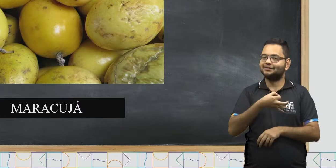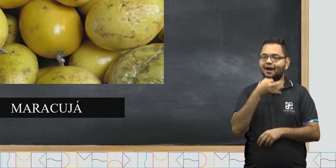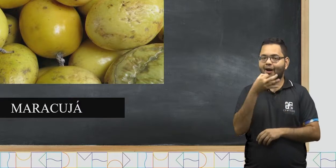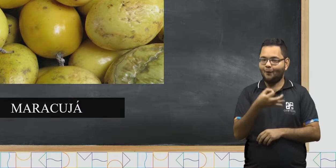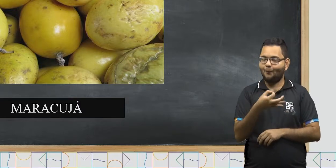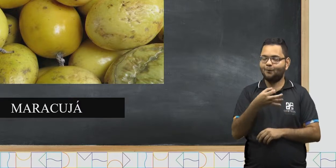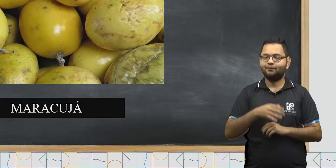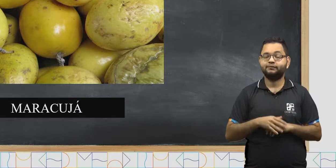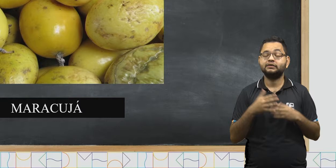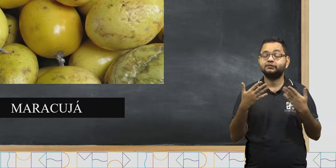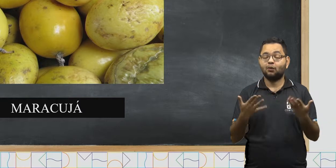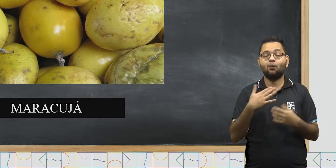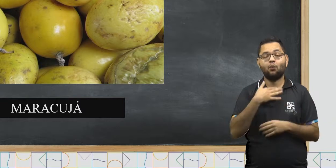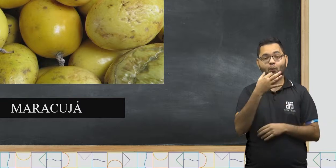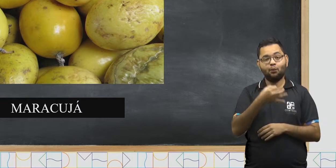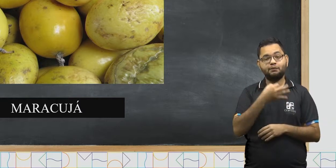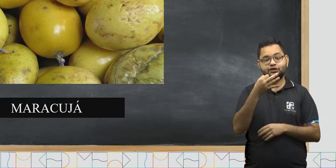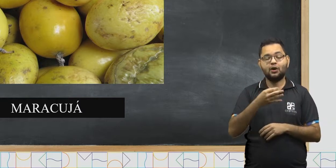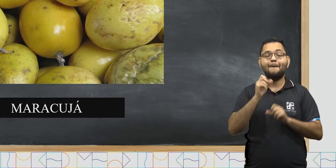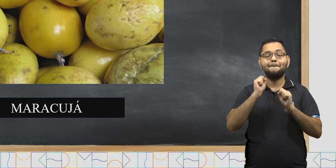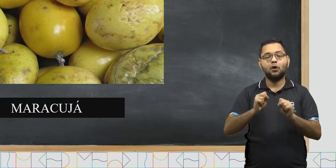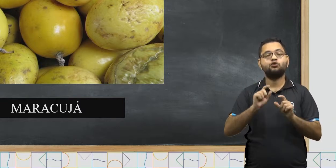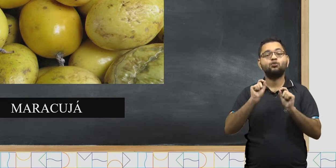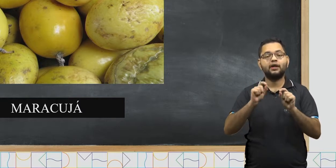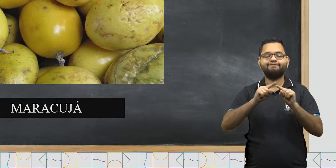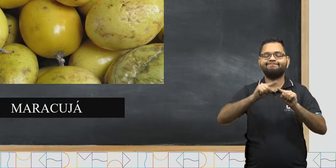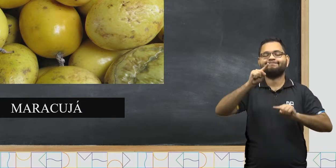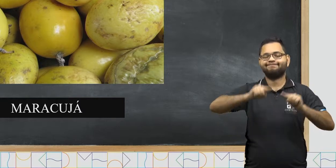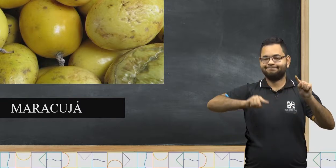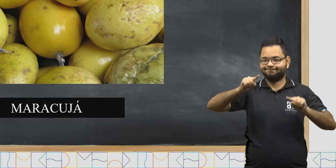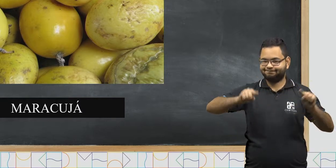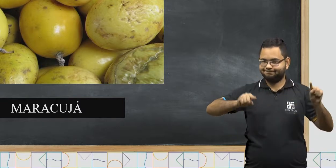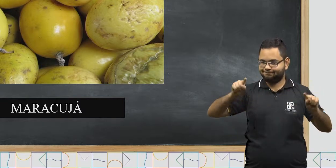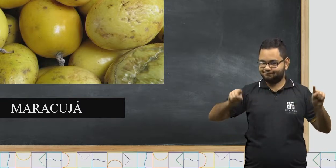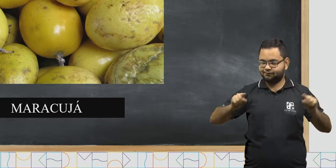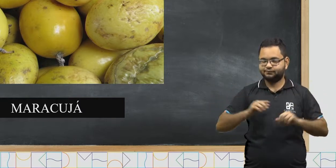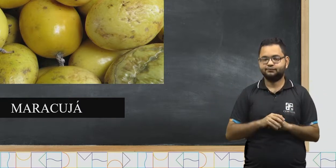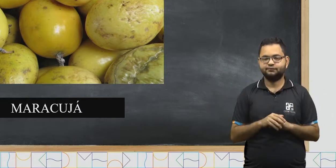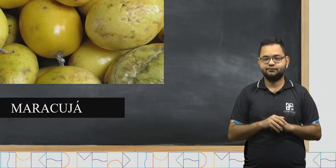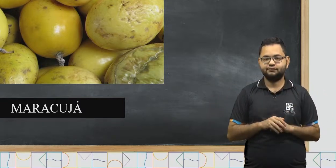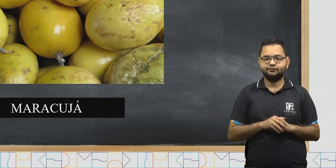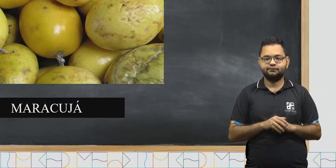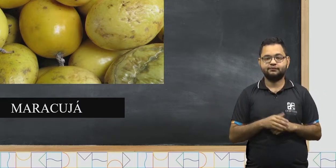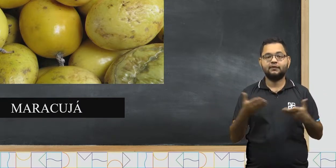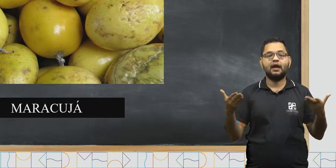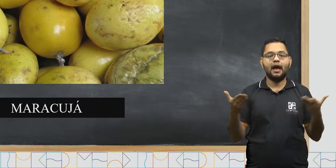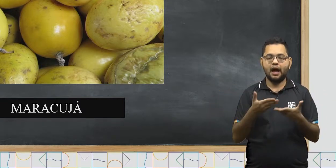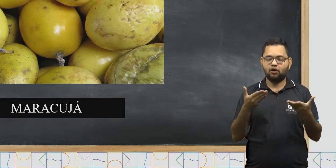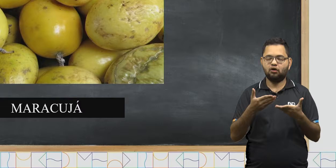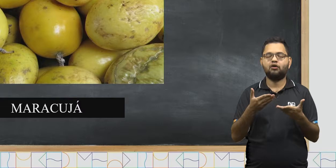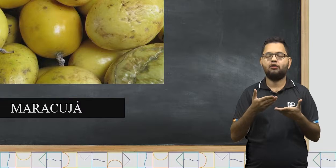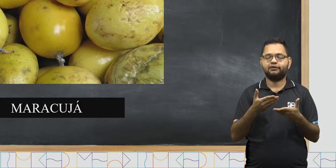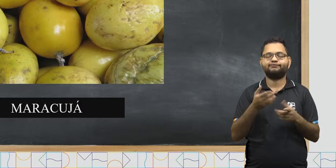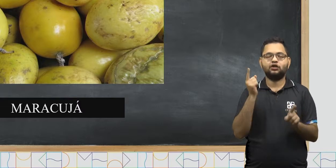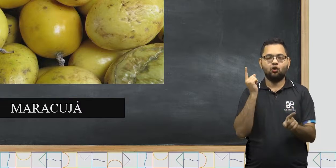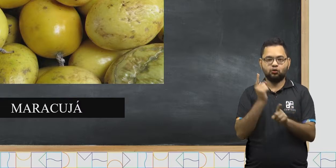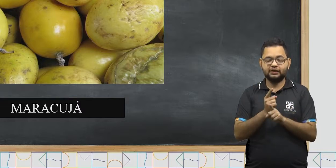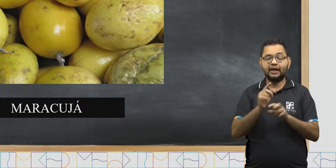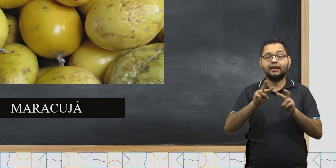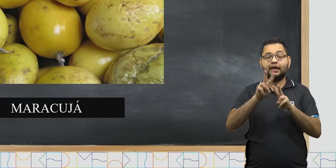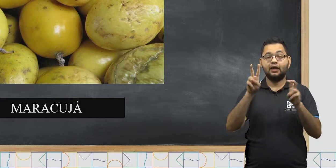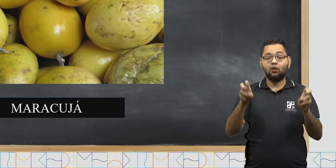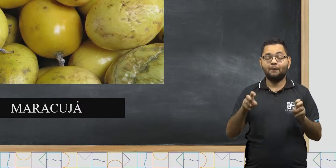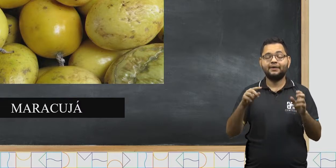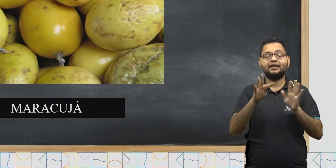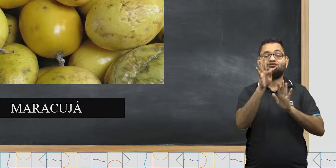opinião e opiniões podem variar. Vamos verificar isso em um texto falado